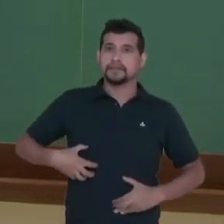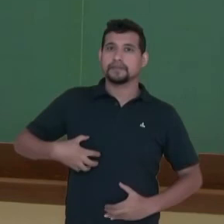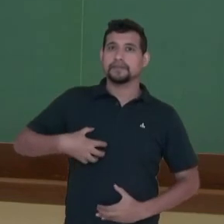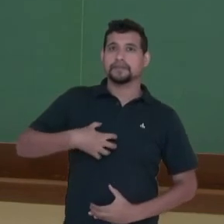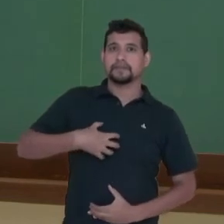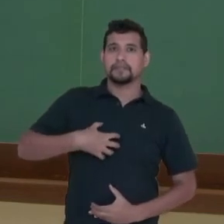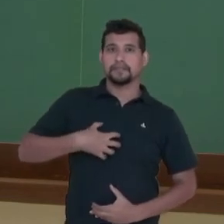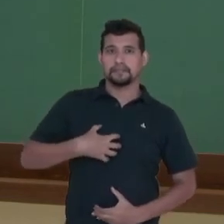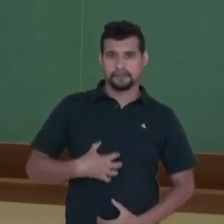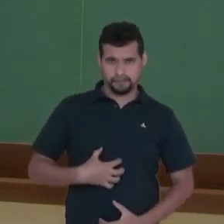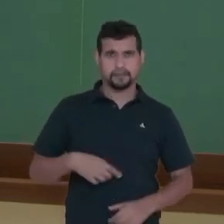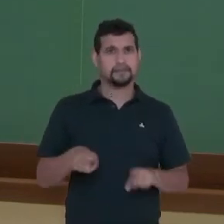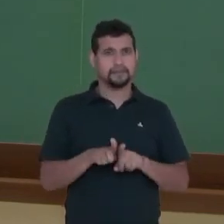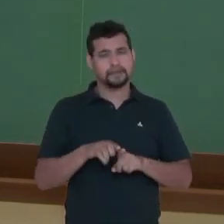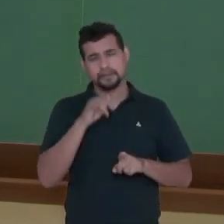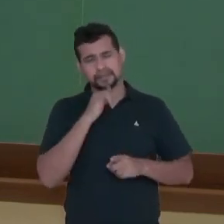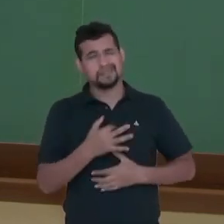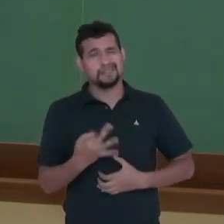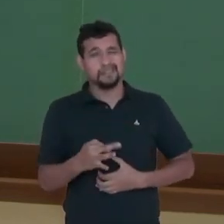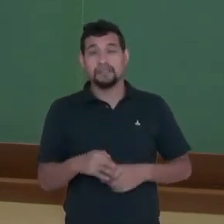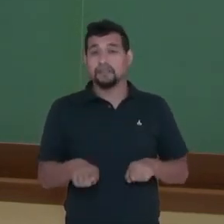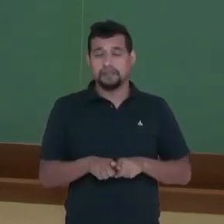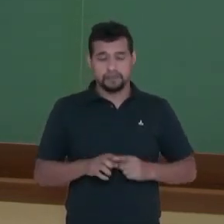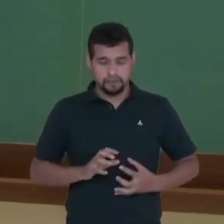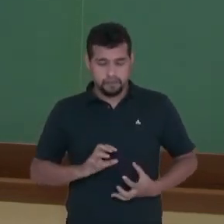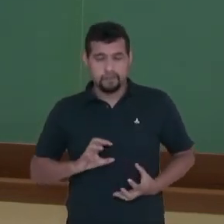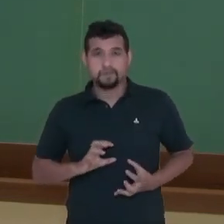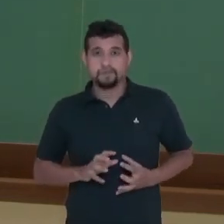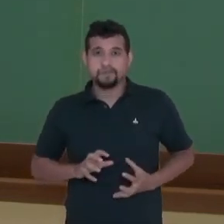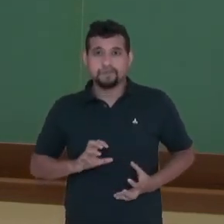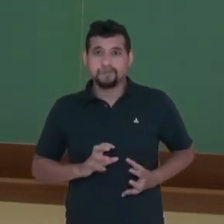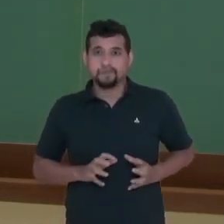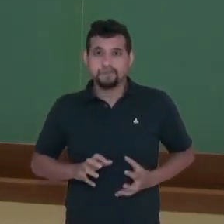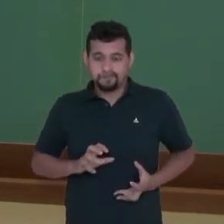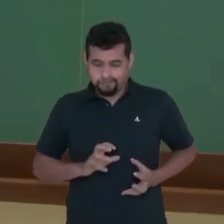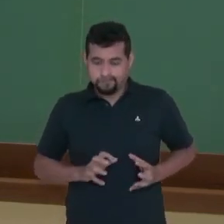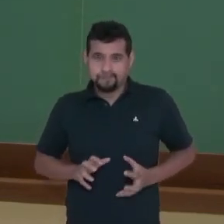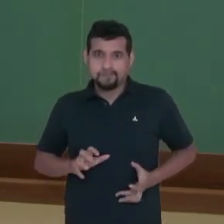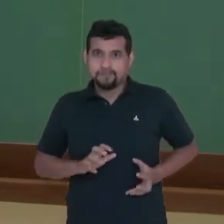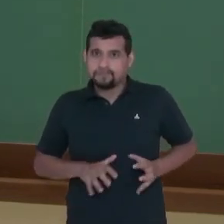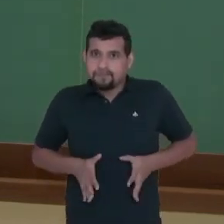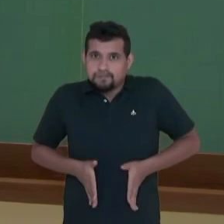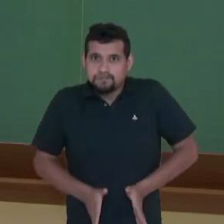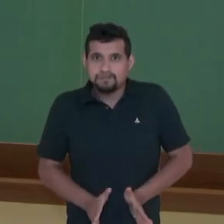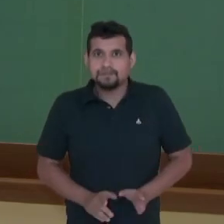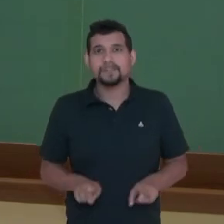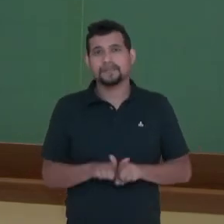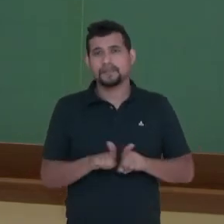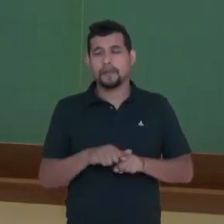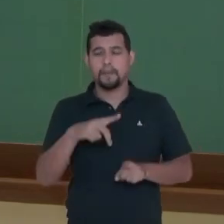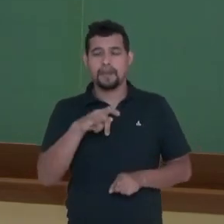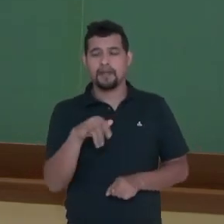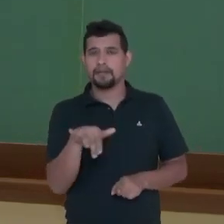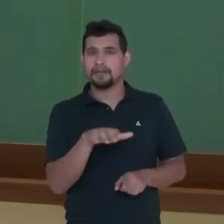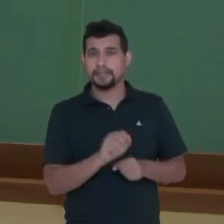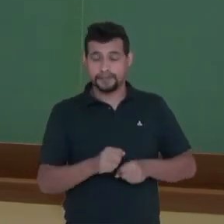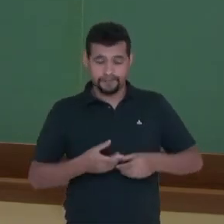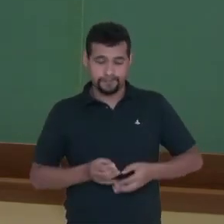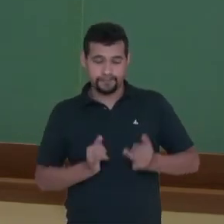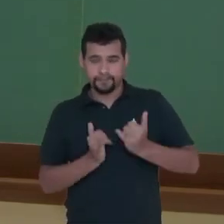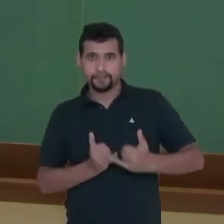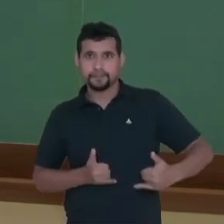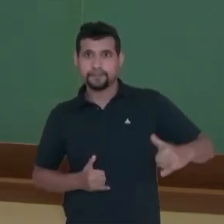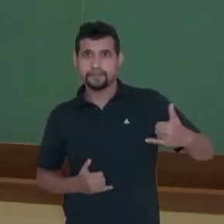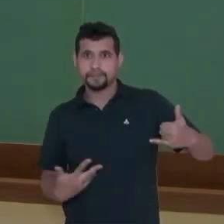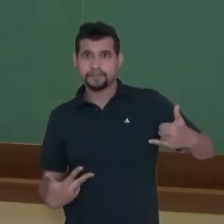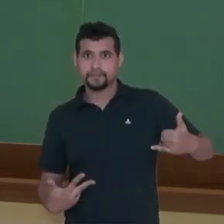contrações musculares, rompe a bolsa, o neném vai ser eliminado, a placenta e o cordão umbilical vão ser cortados. E a